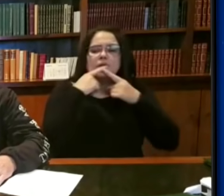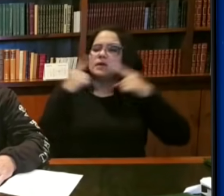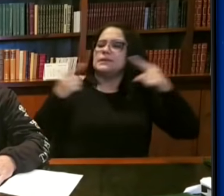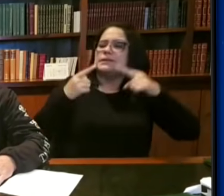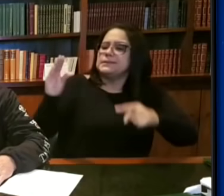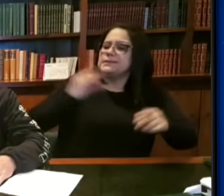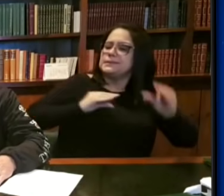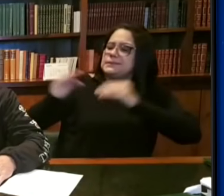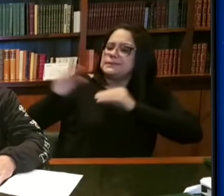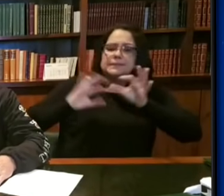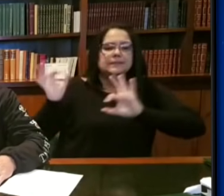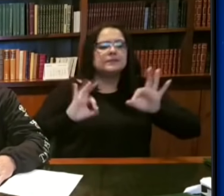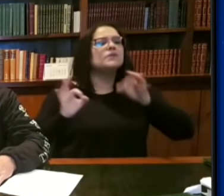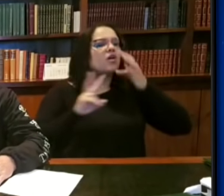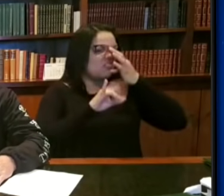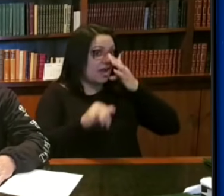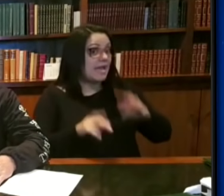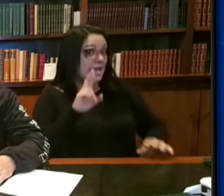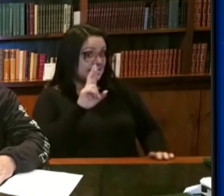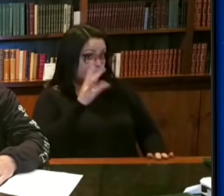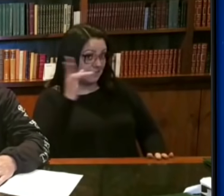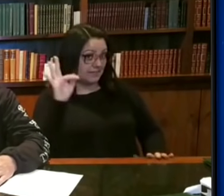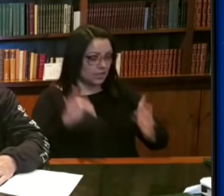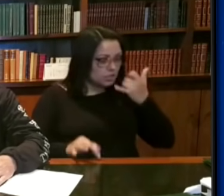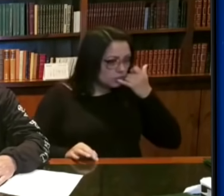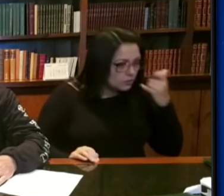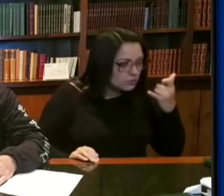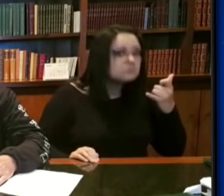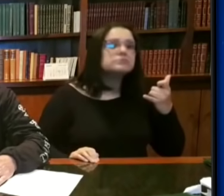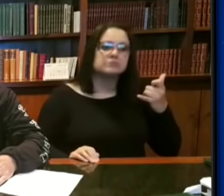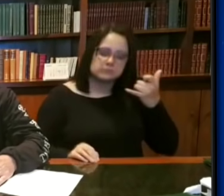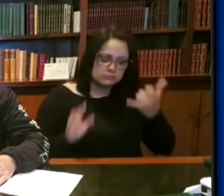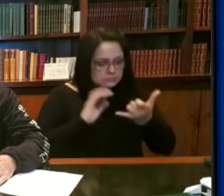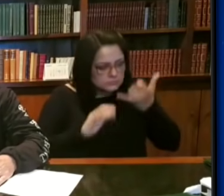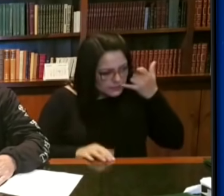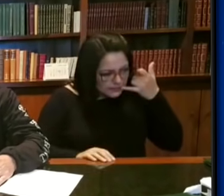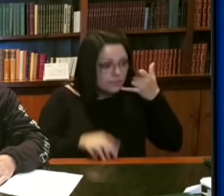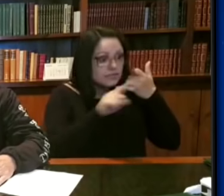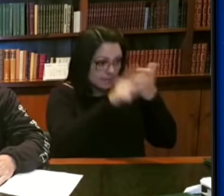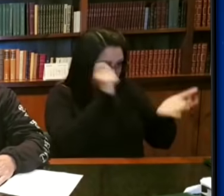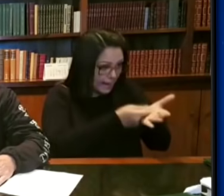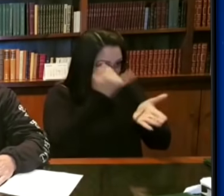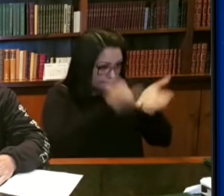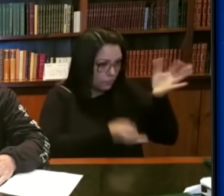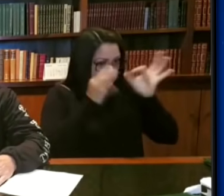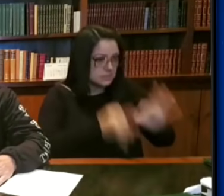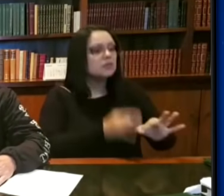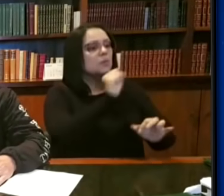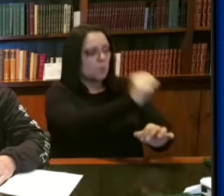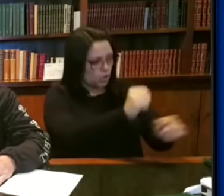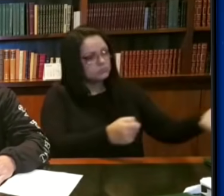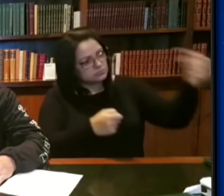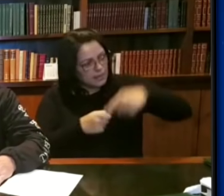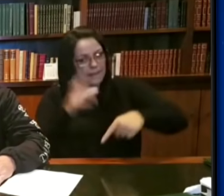não chegava. Não está chegando, não. Então você vai receber uma ligação da Receita Federal. A Receita Federal liga para o cara e fala, ó, você foi um bom pagador de impostos, você pode passar